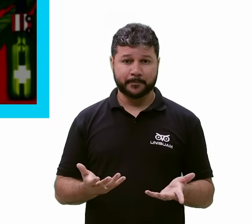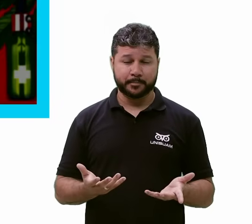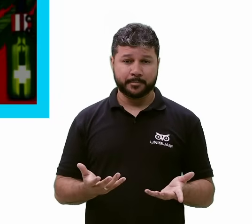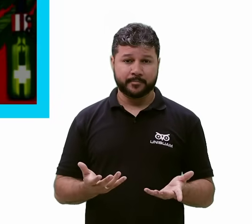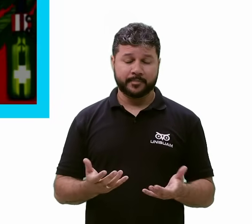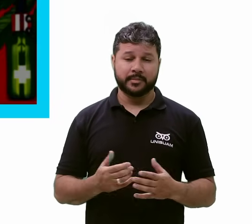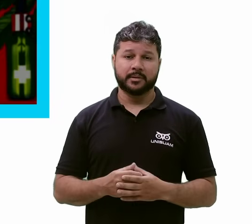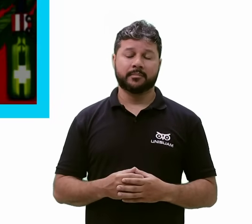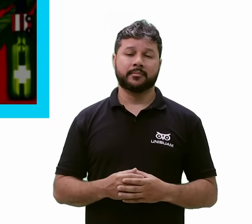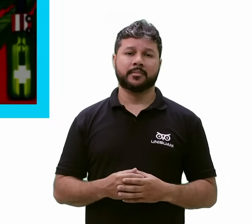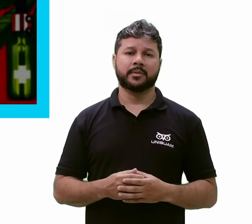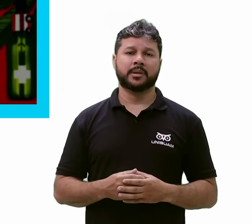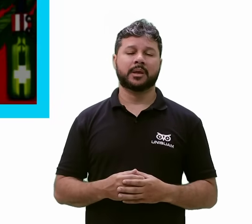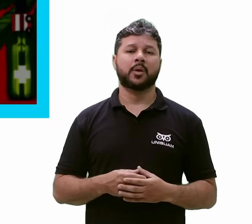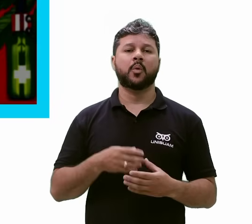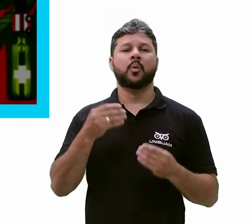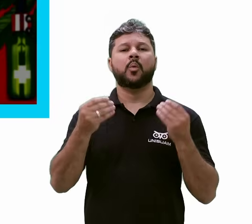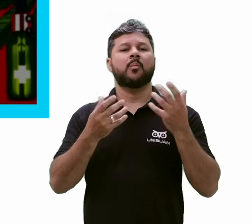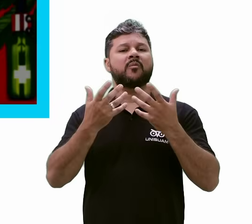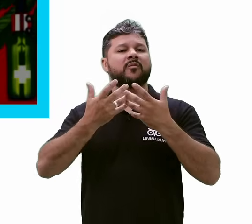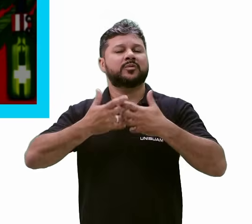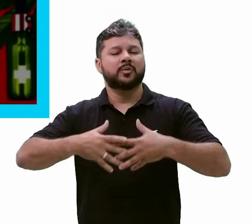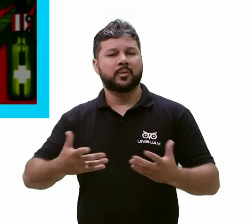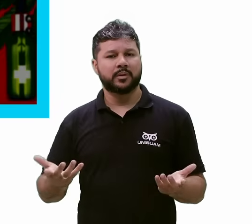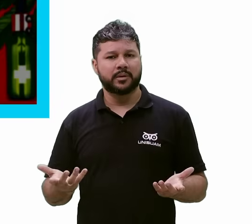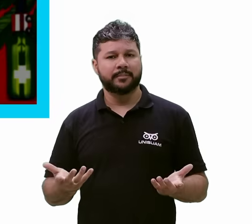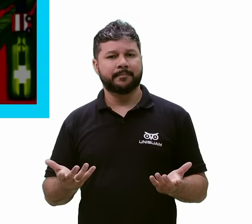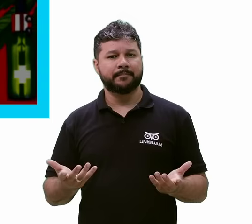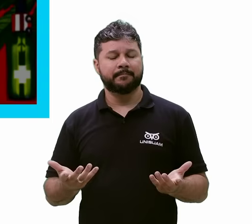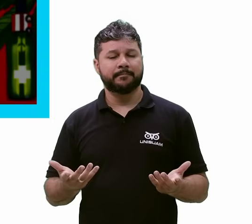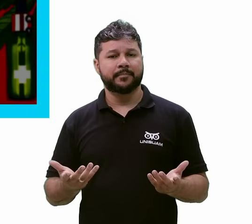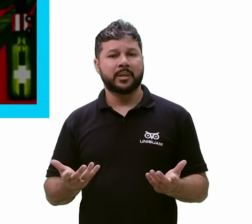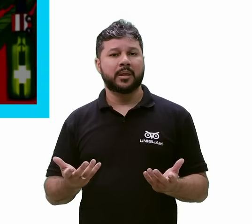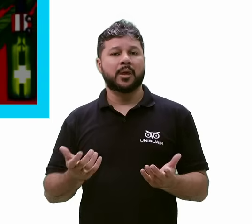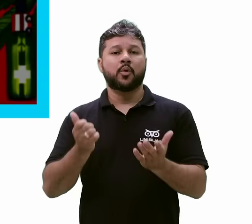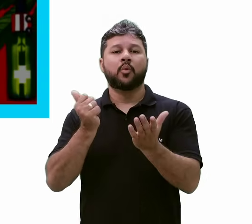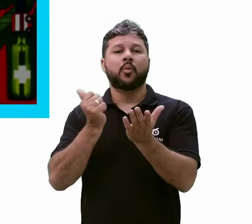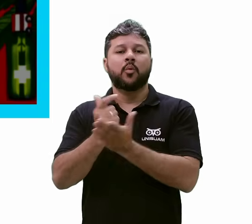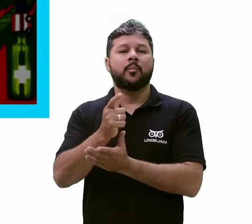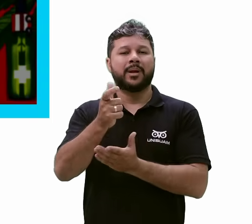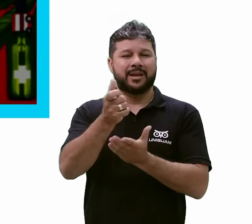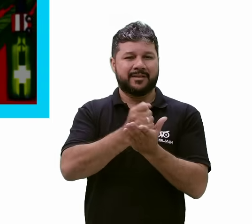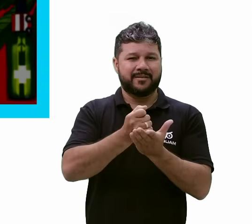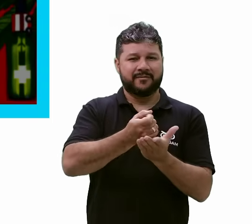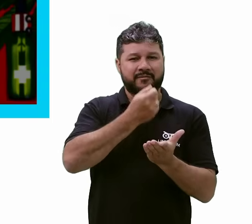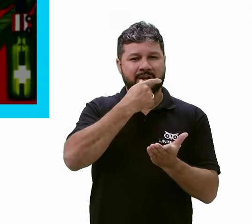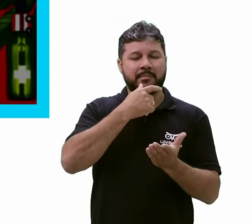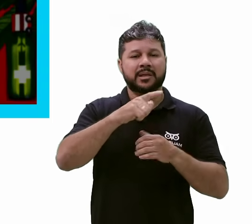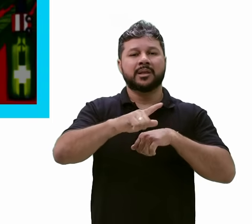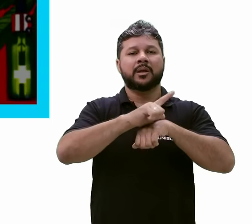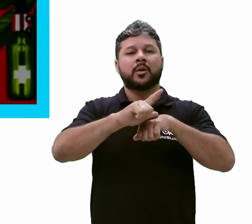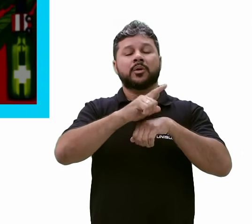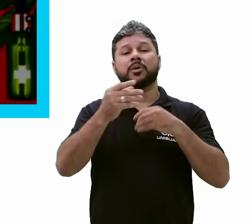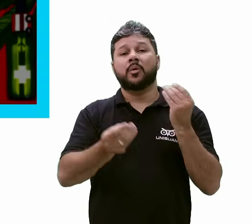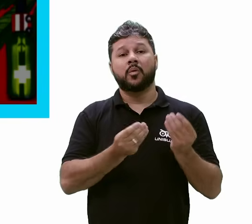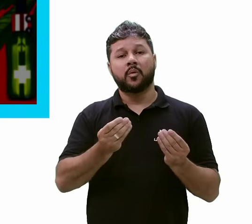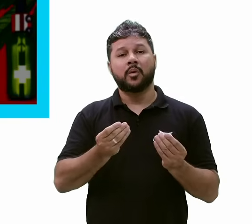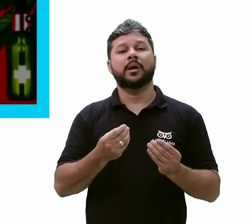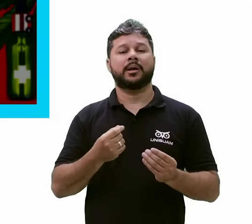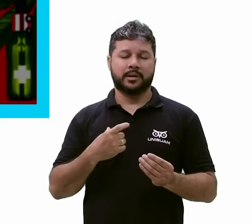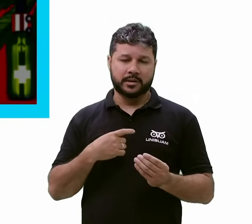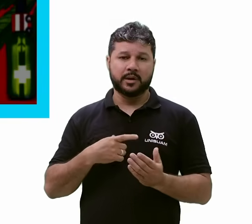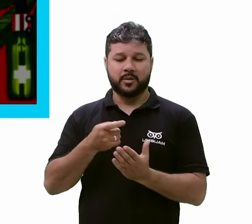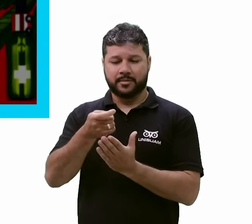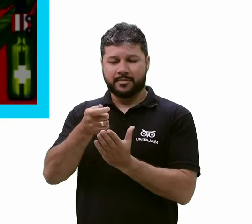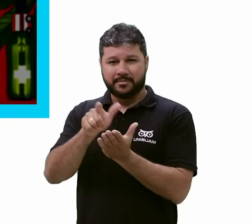Enfim. E aí, gente, como que funciona isso, né? Como comprar na farmácia? Então, como eu falei